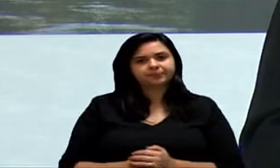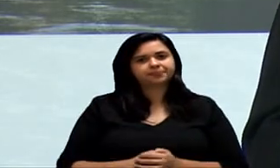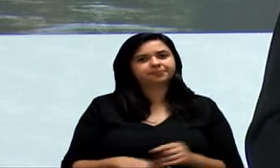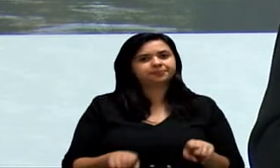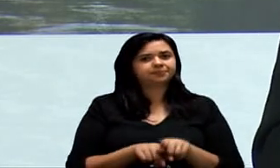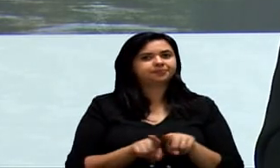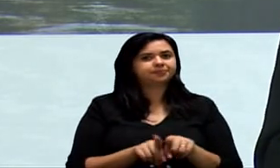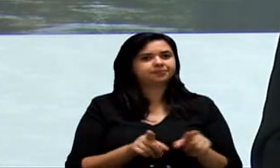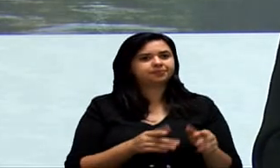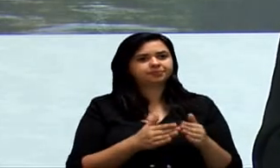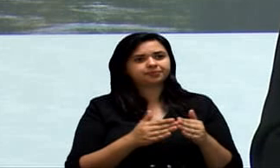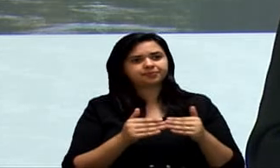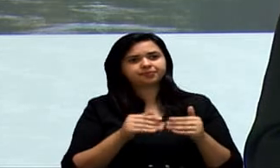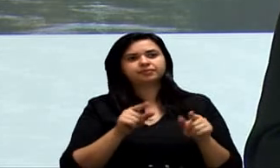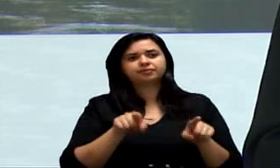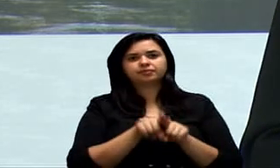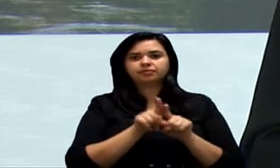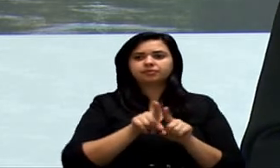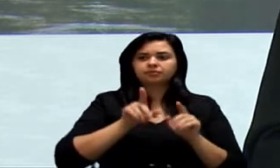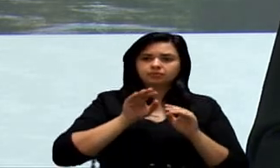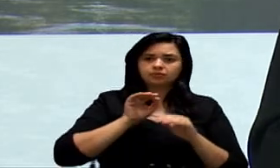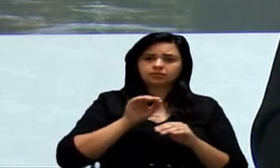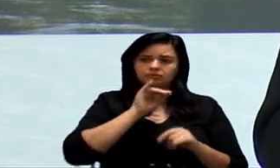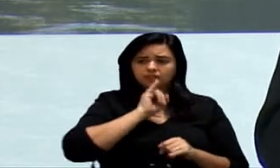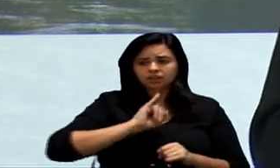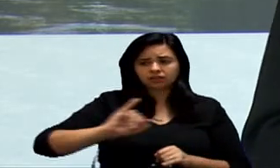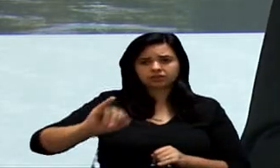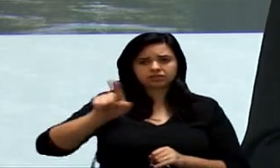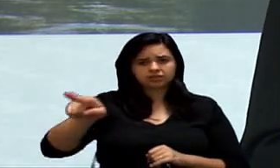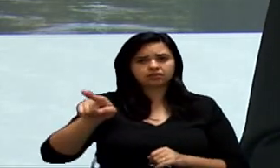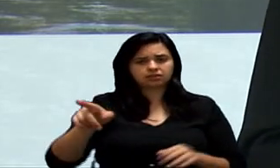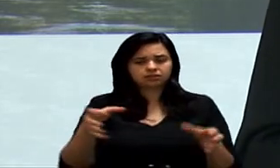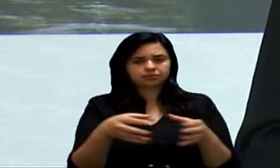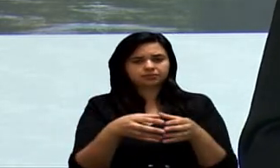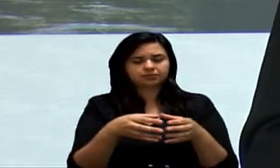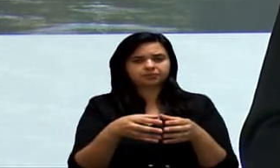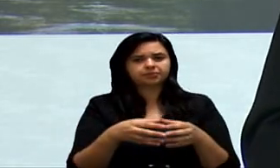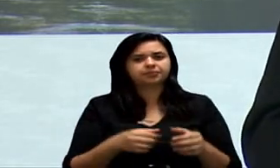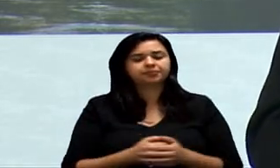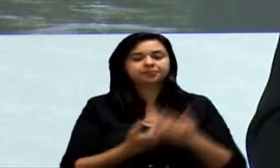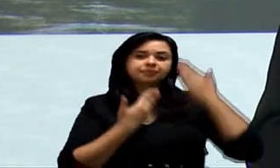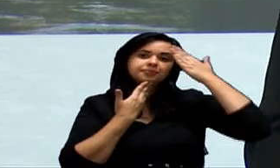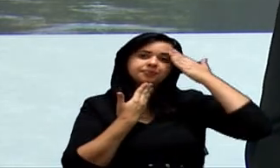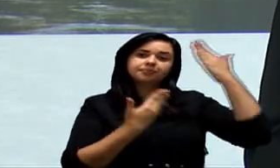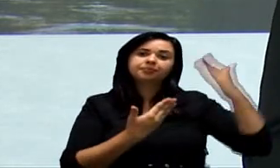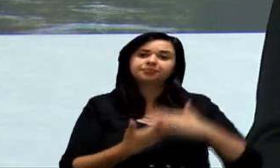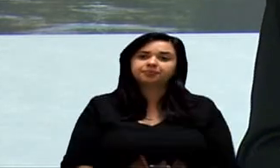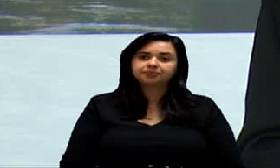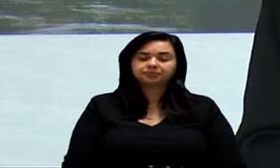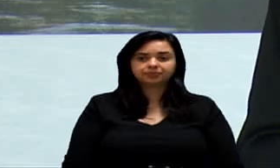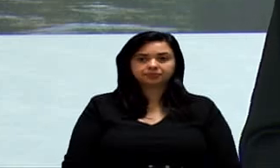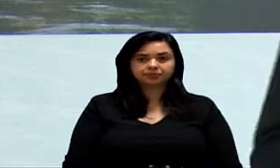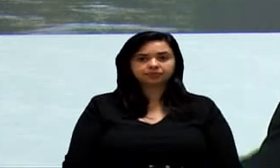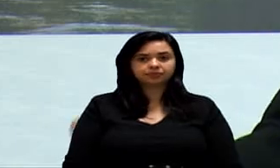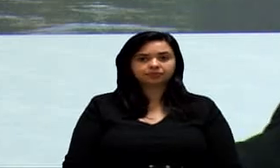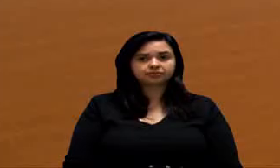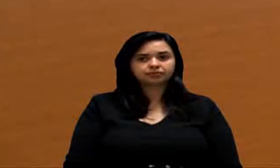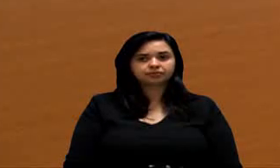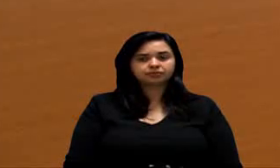comunicando o povo daquela região da Ana Paula Eutério. Obrigado, presidente.